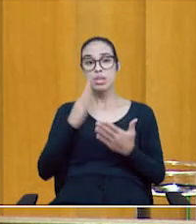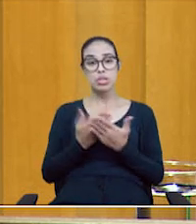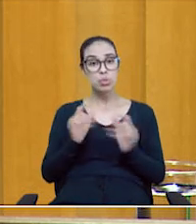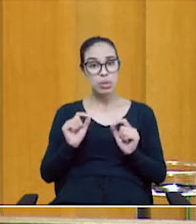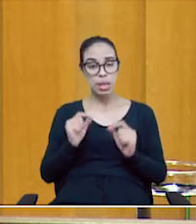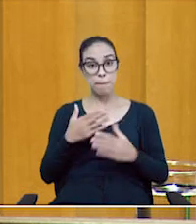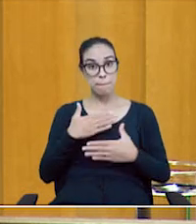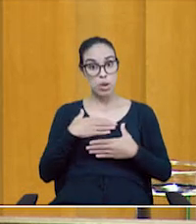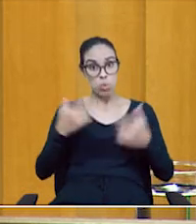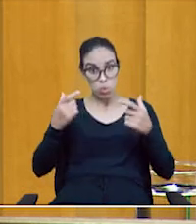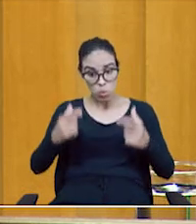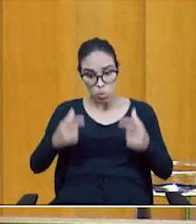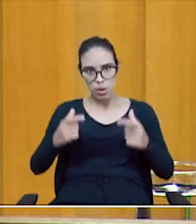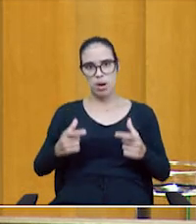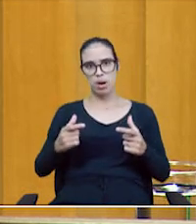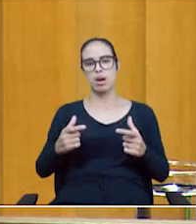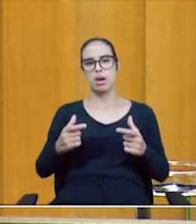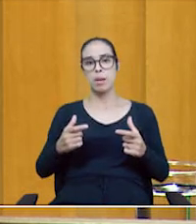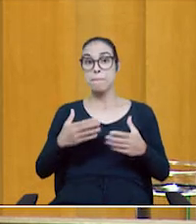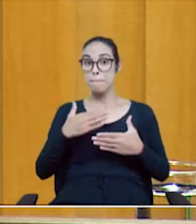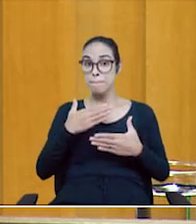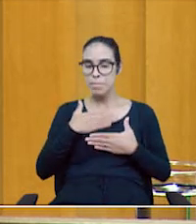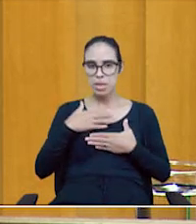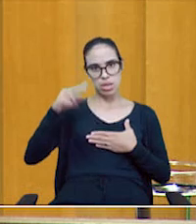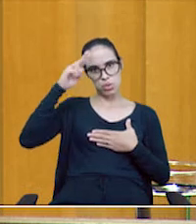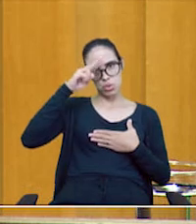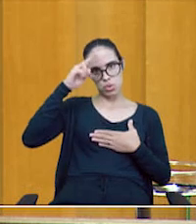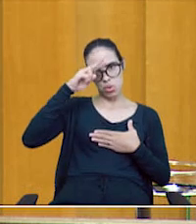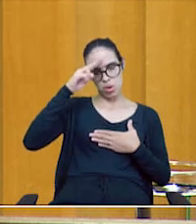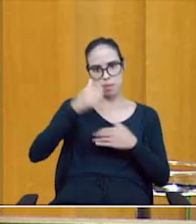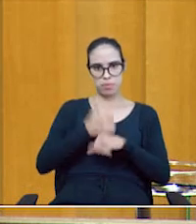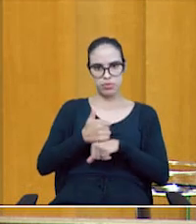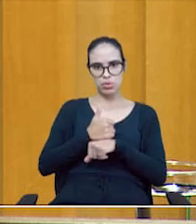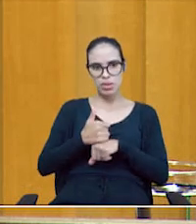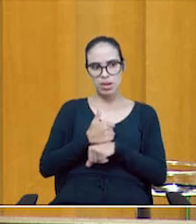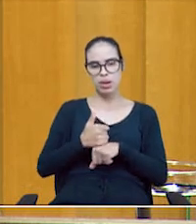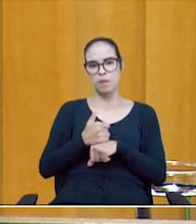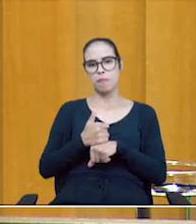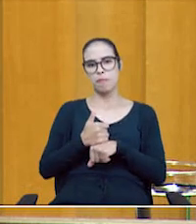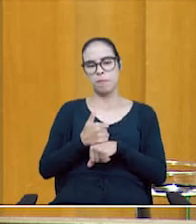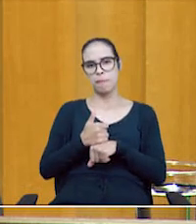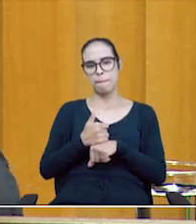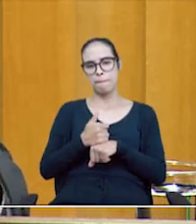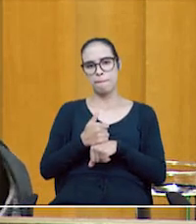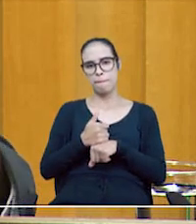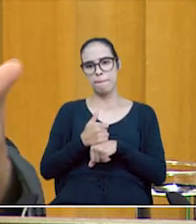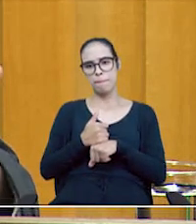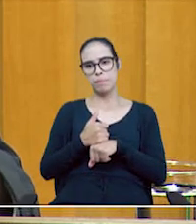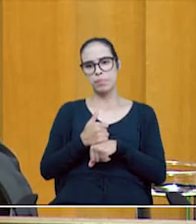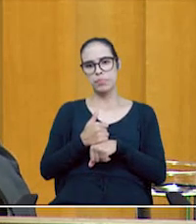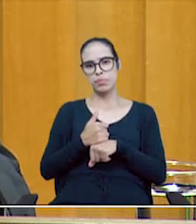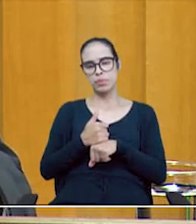neste momento e a minha trajetória profissional me permite trazer os senhores como gestores atuais ou